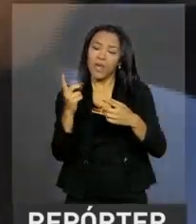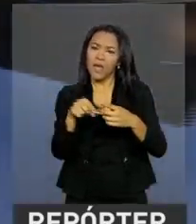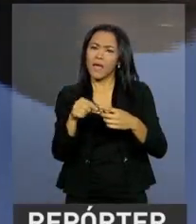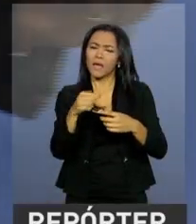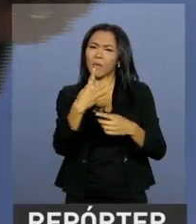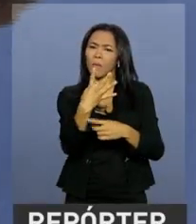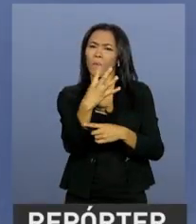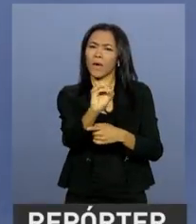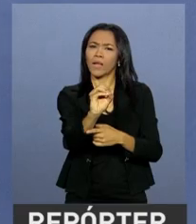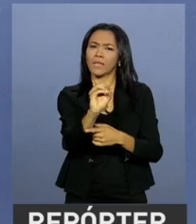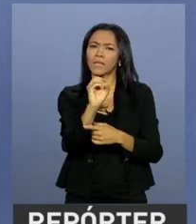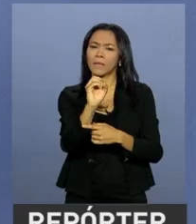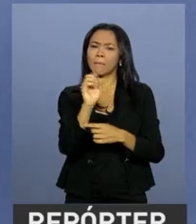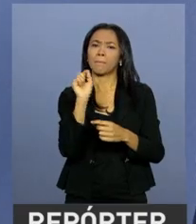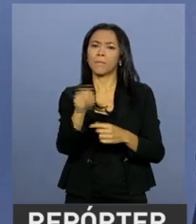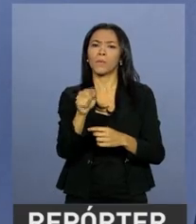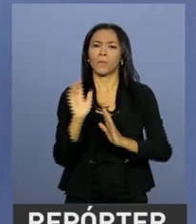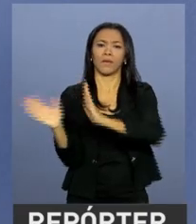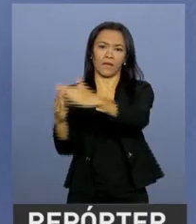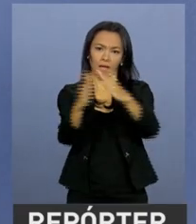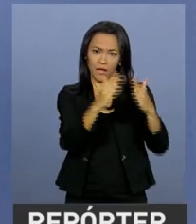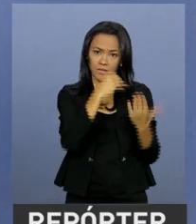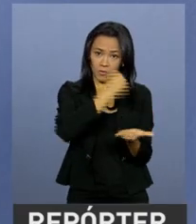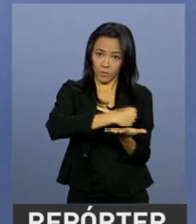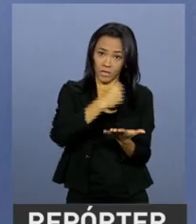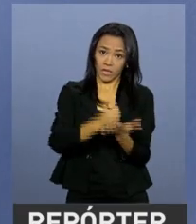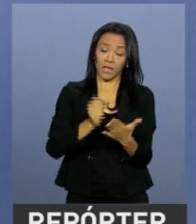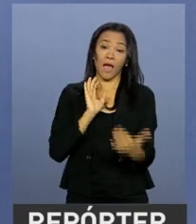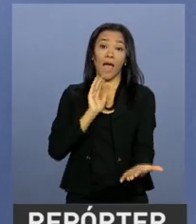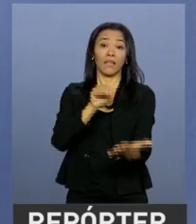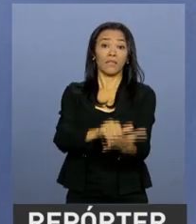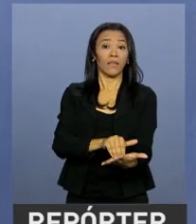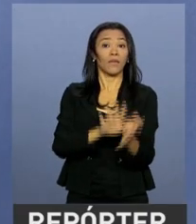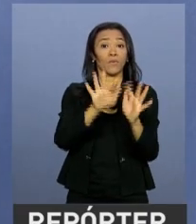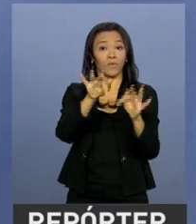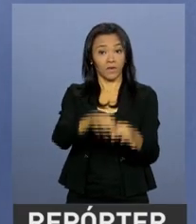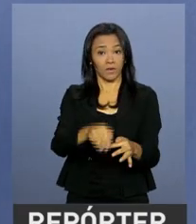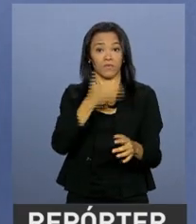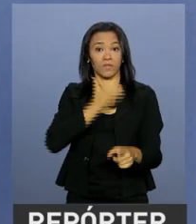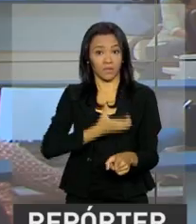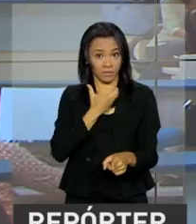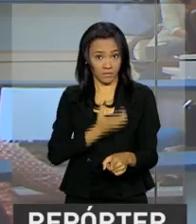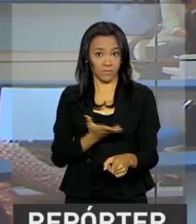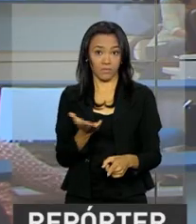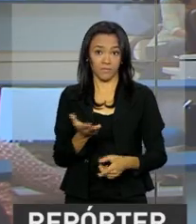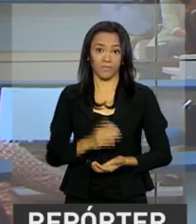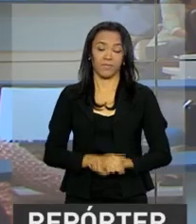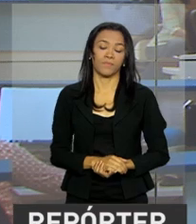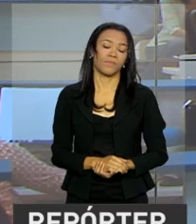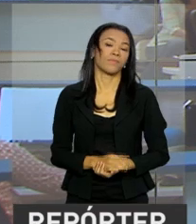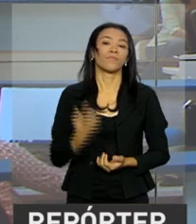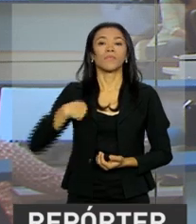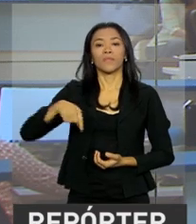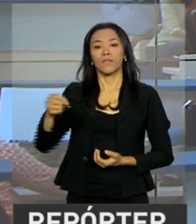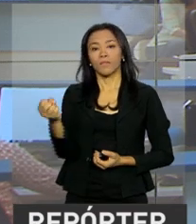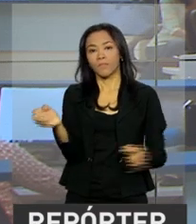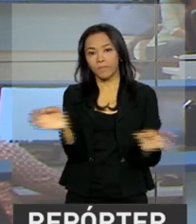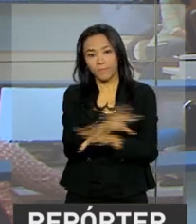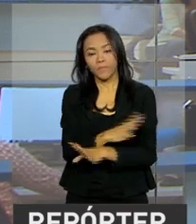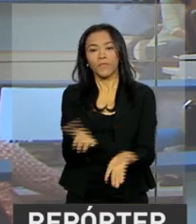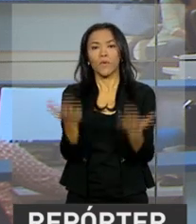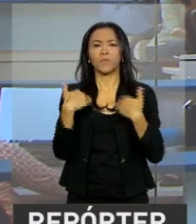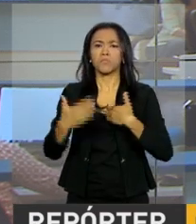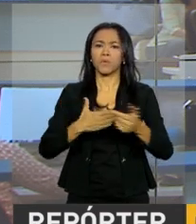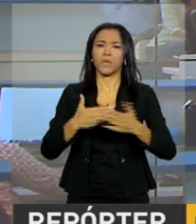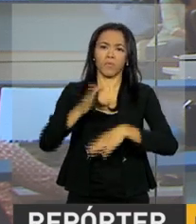mil unidades contratadas até o final de dezembro desse ano do faixa 1,5. E nós ficamos por aqui, voltamos a